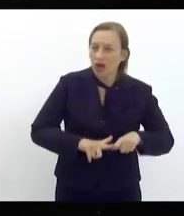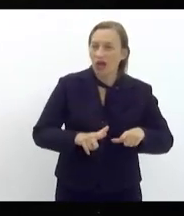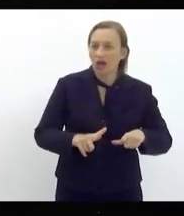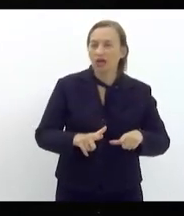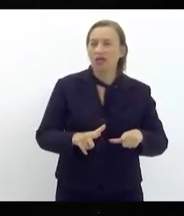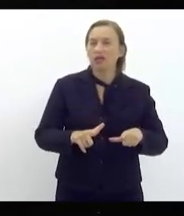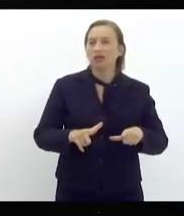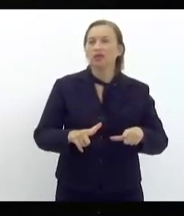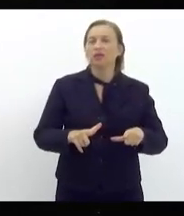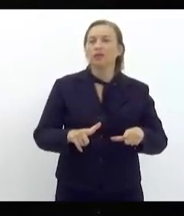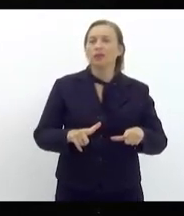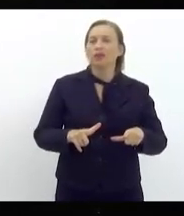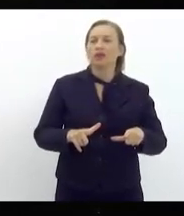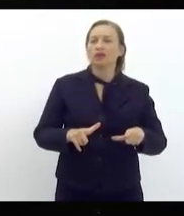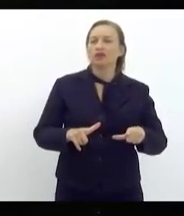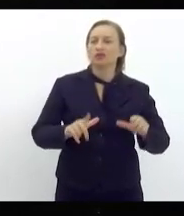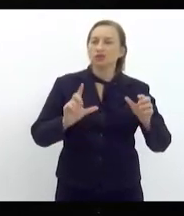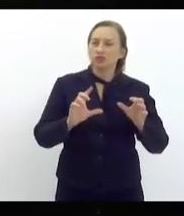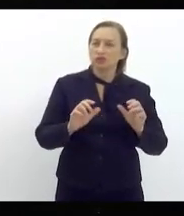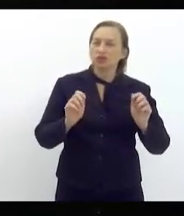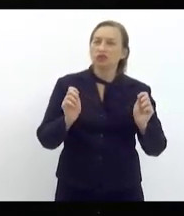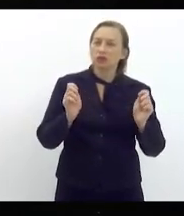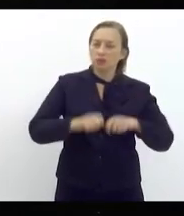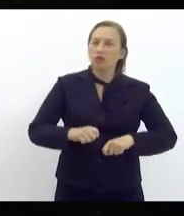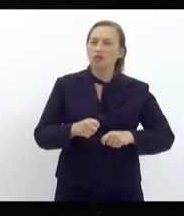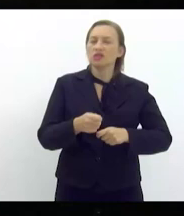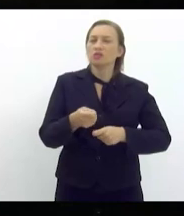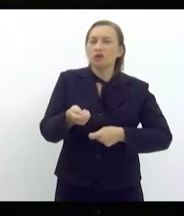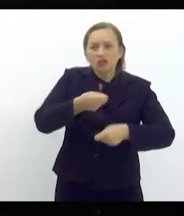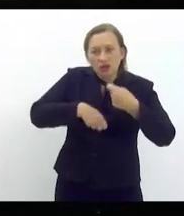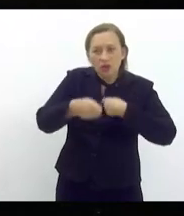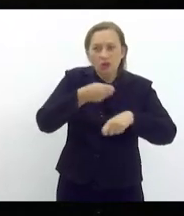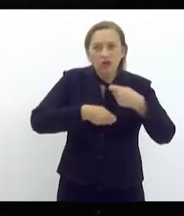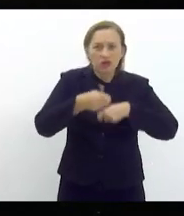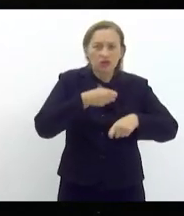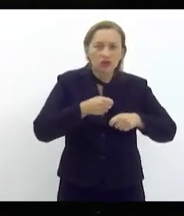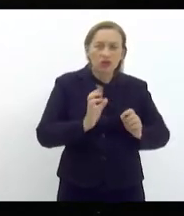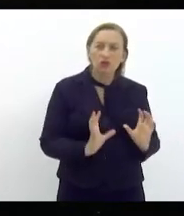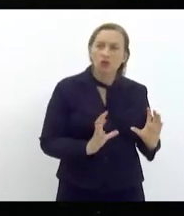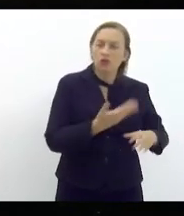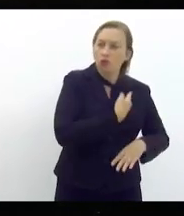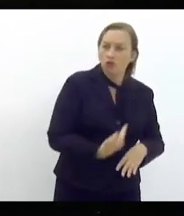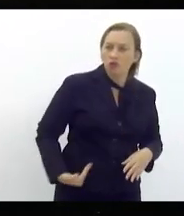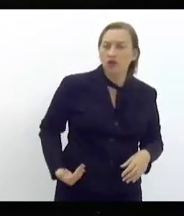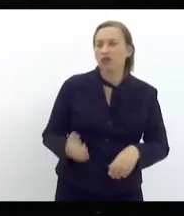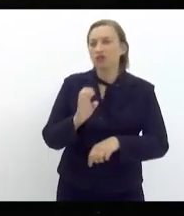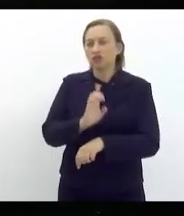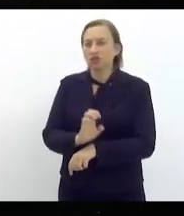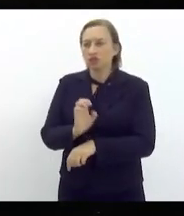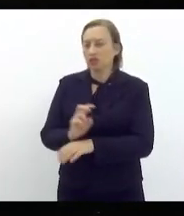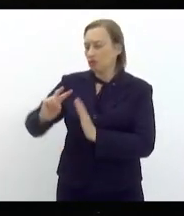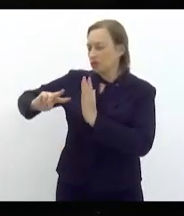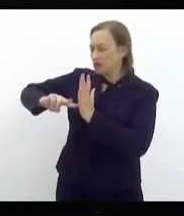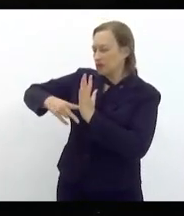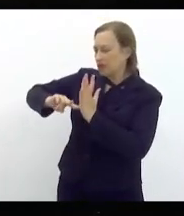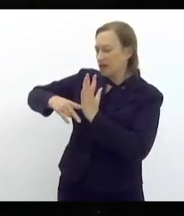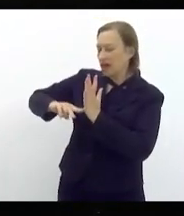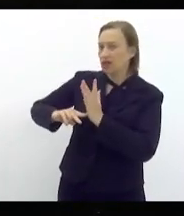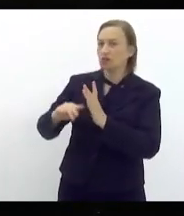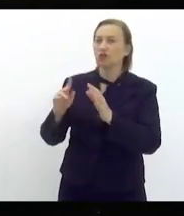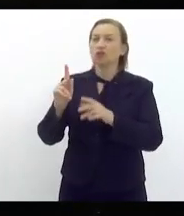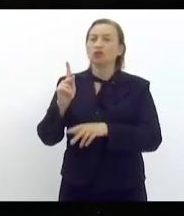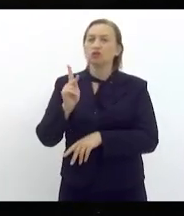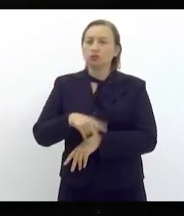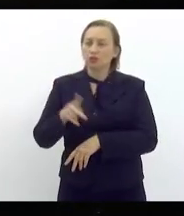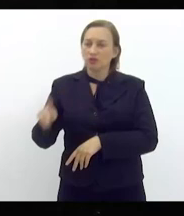que seja possível uma negociação entre o governo do Estado e o sindicato dos professores, e